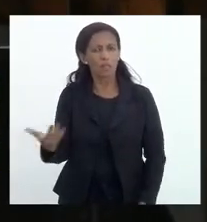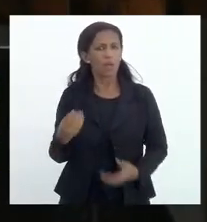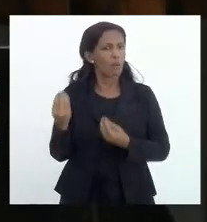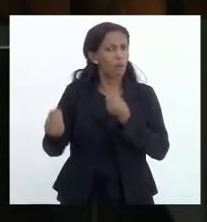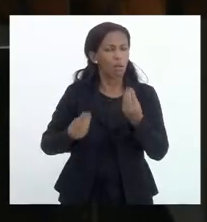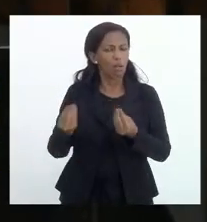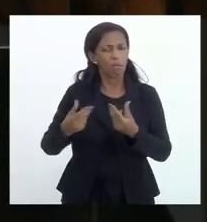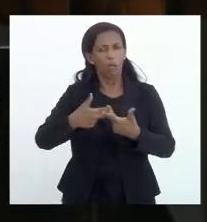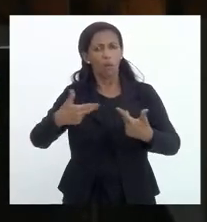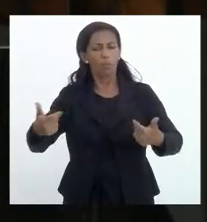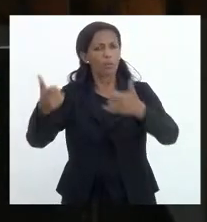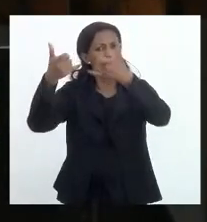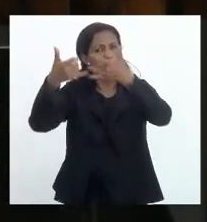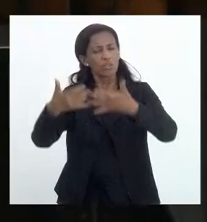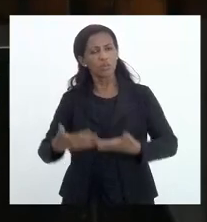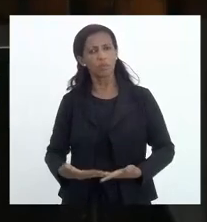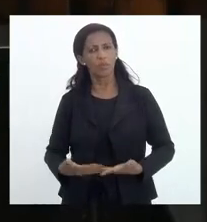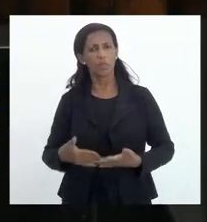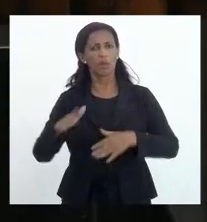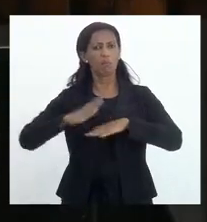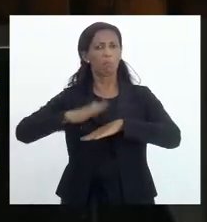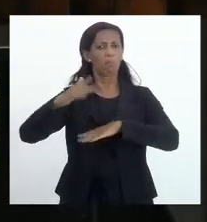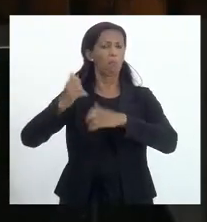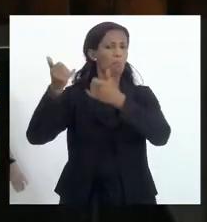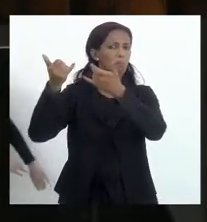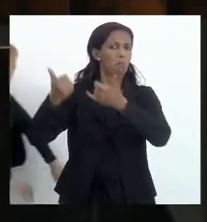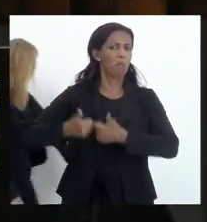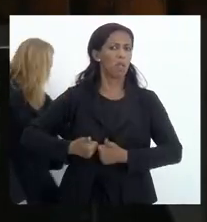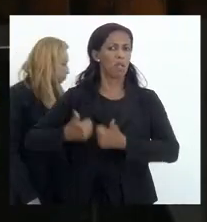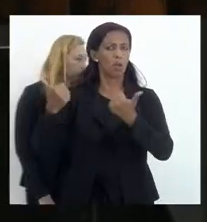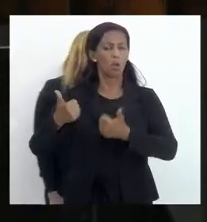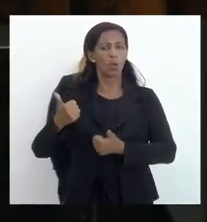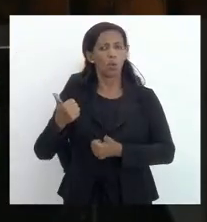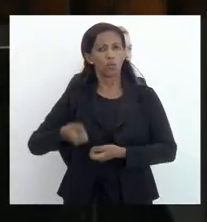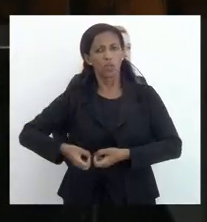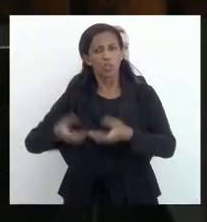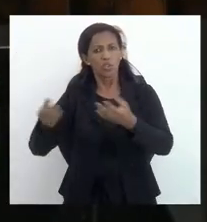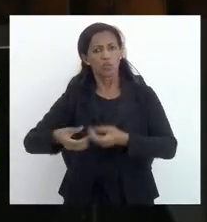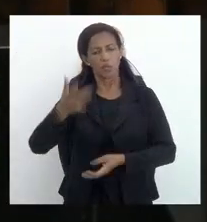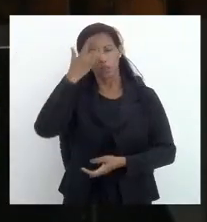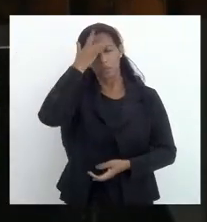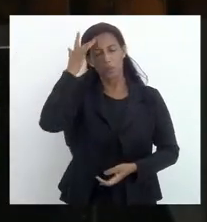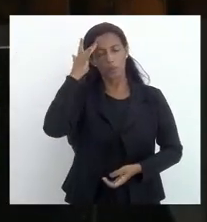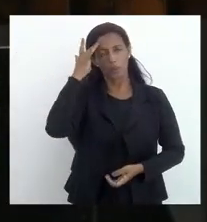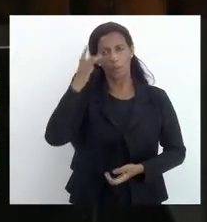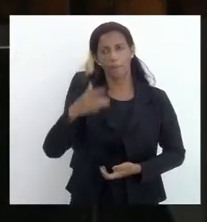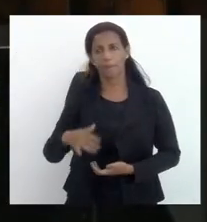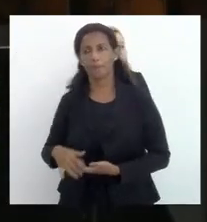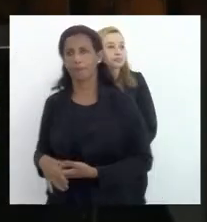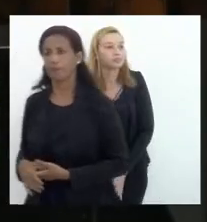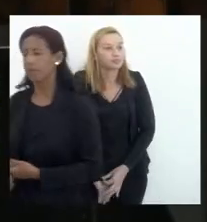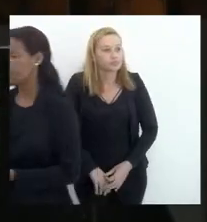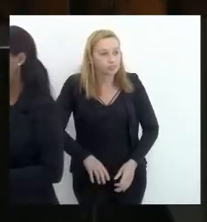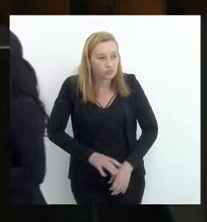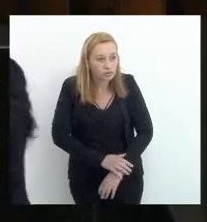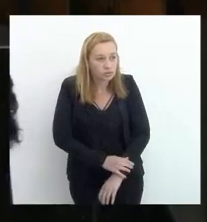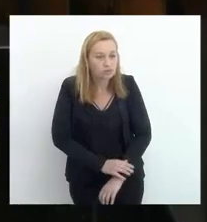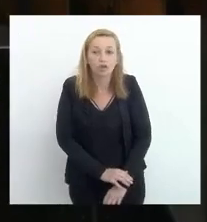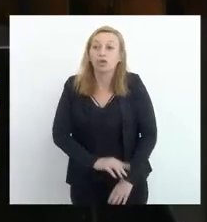alguma coisa que explica isso muito melhor do que despesa de pessoal. Outra coisa que eu queria